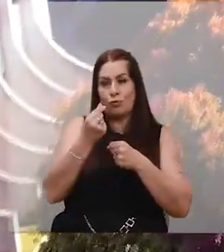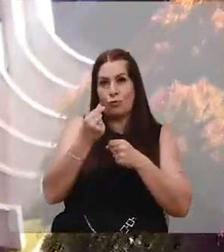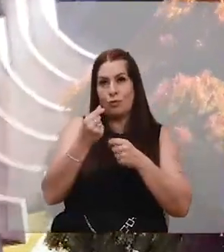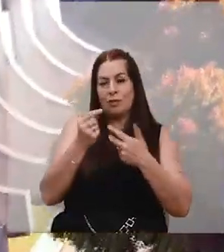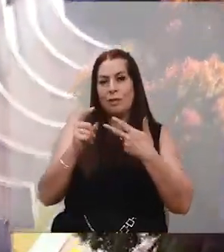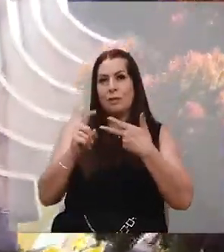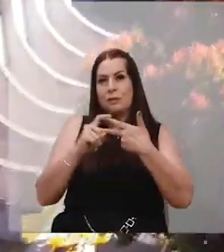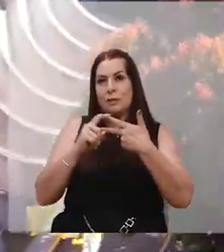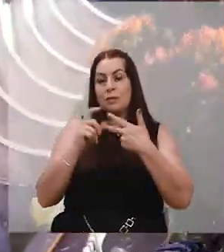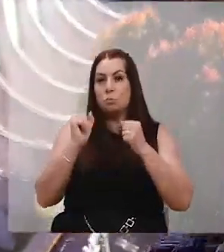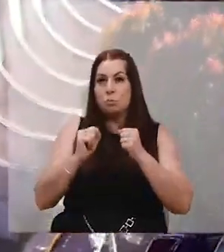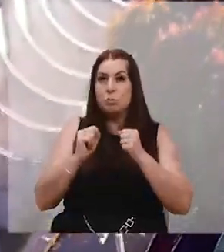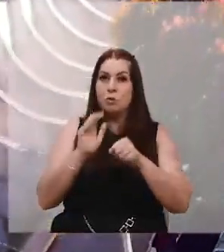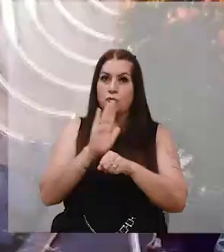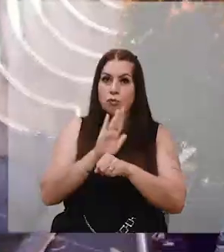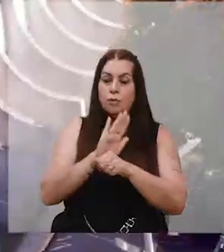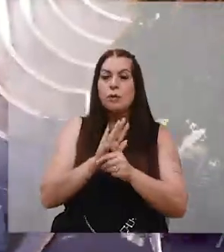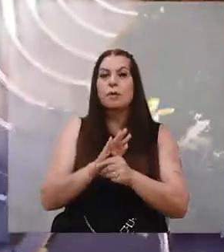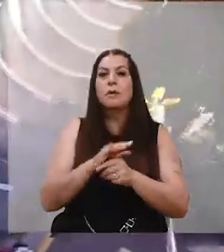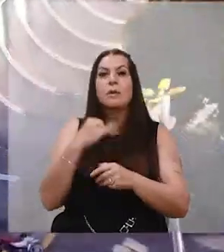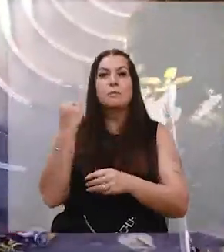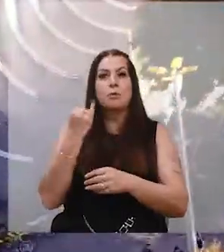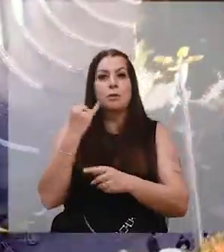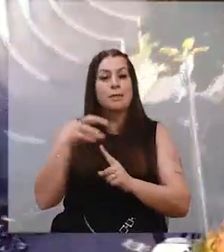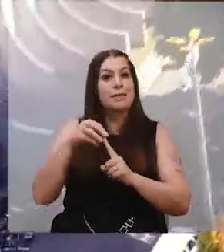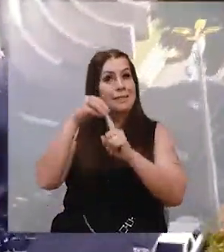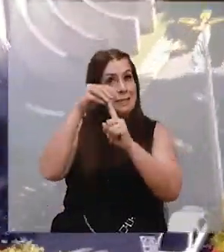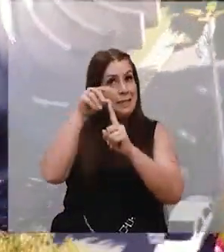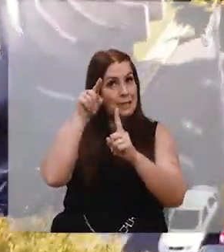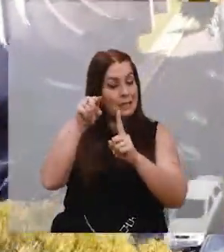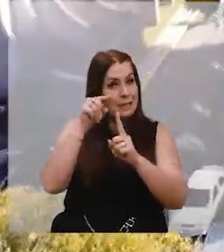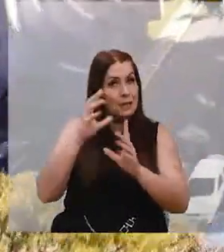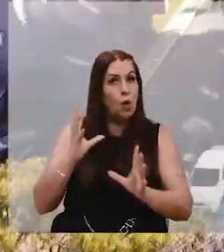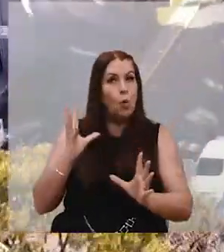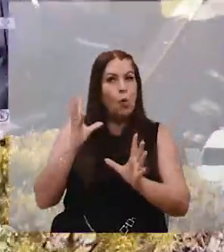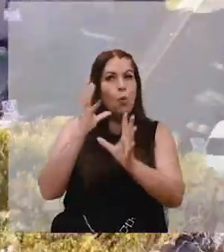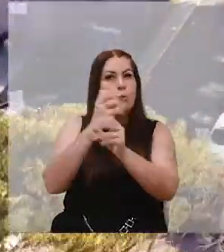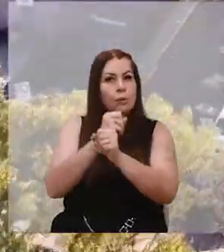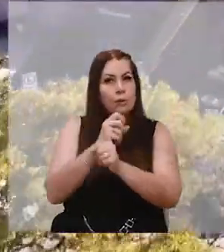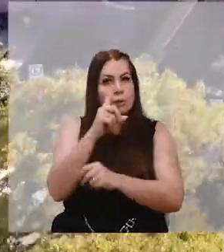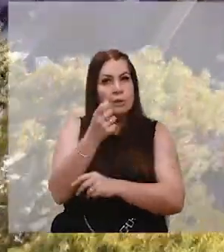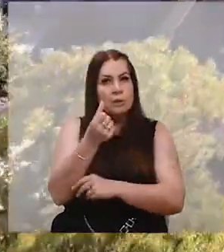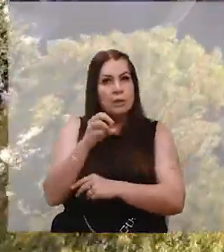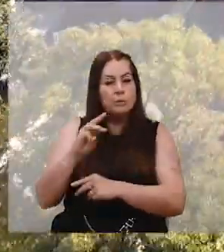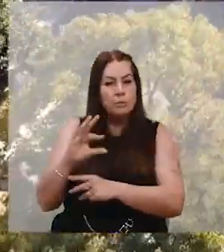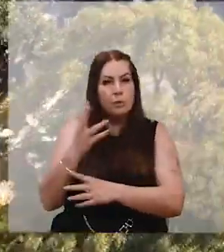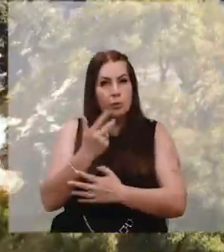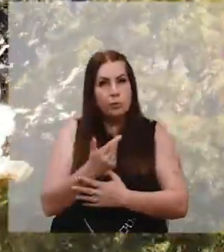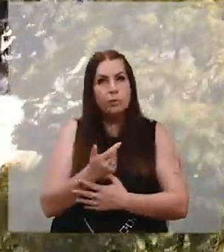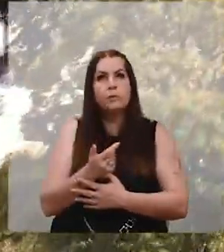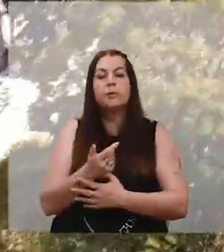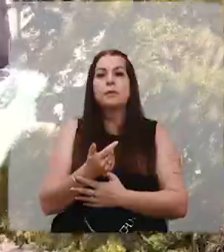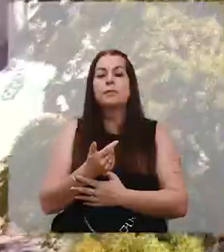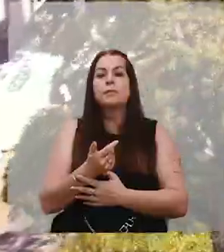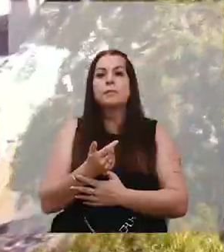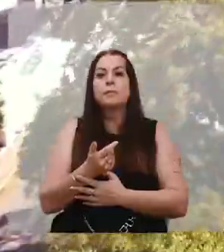ao executivo para que pudesse ajudar. E é importante destacar que esse total, né, então, de 16